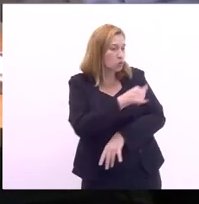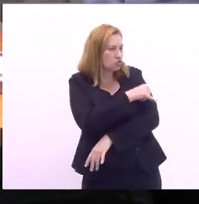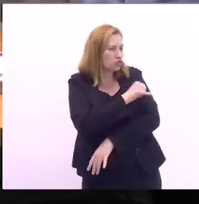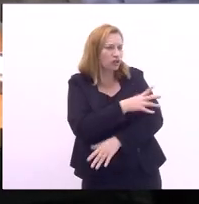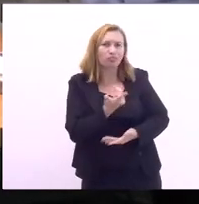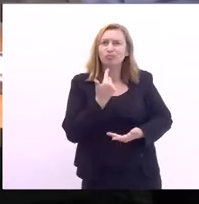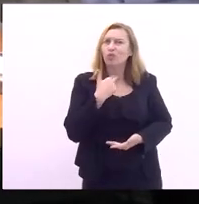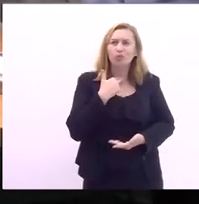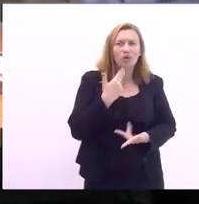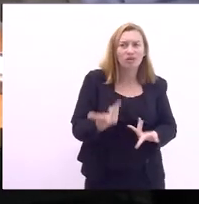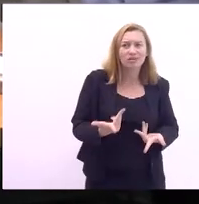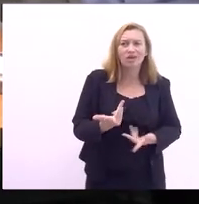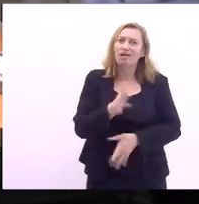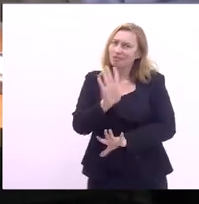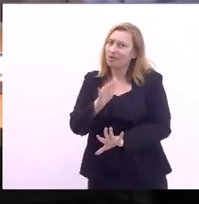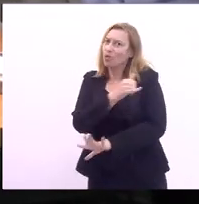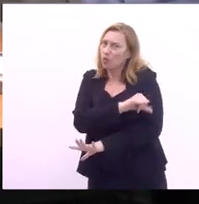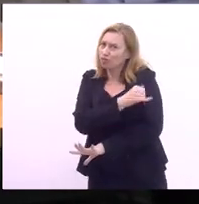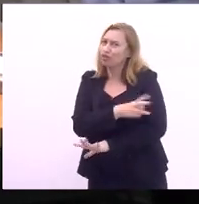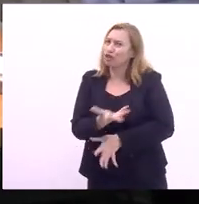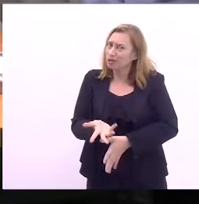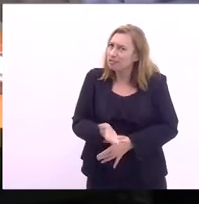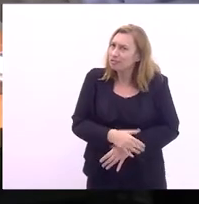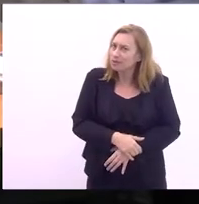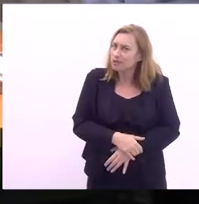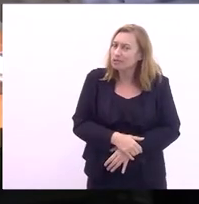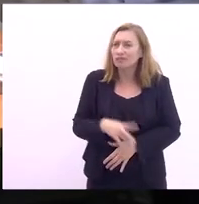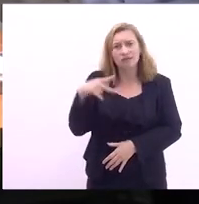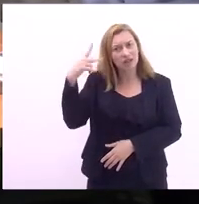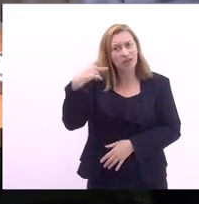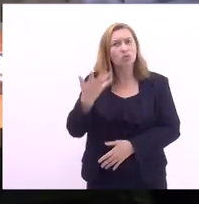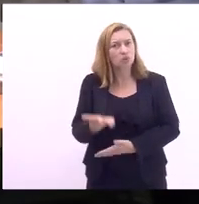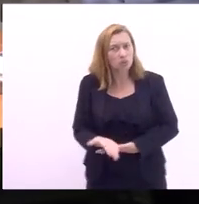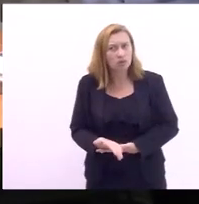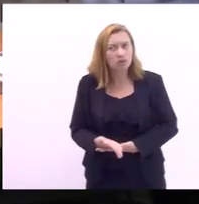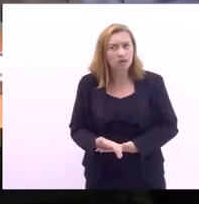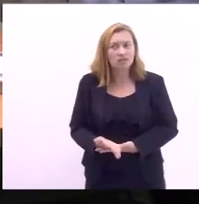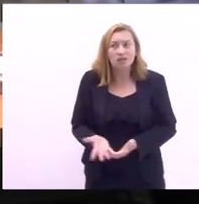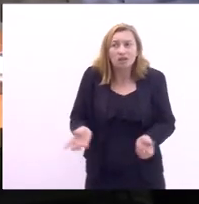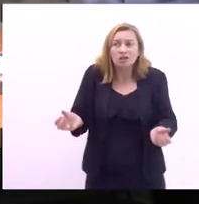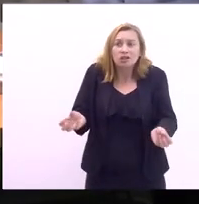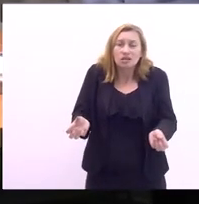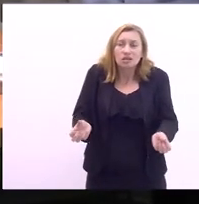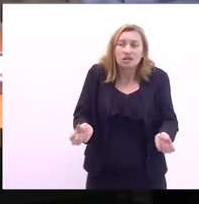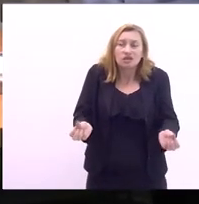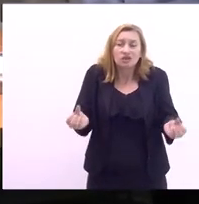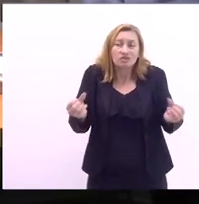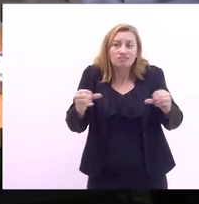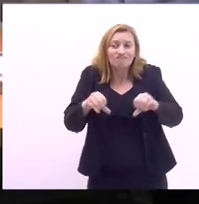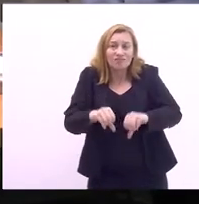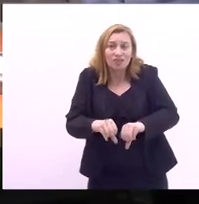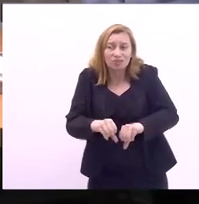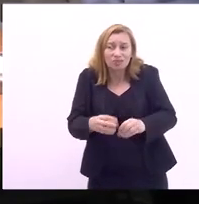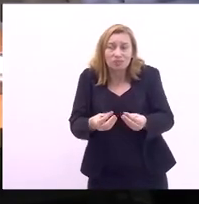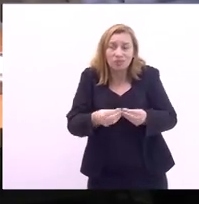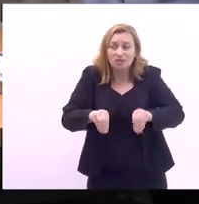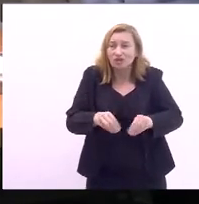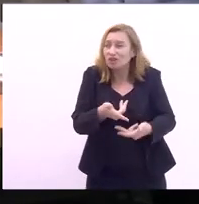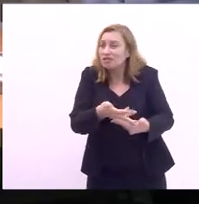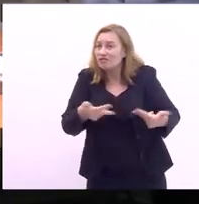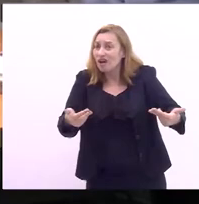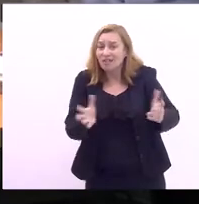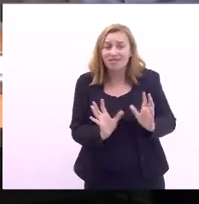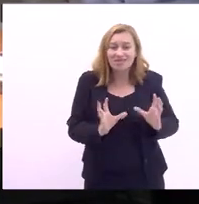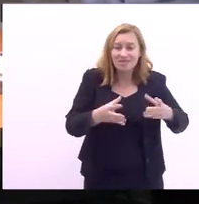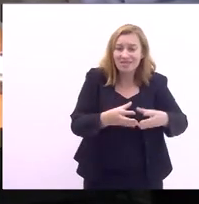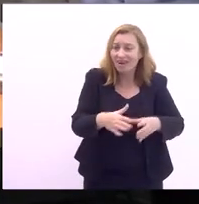pode. Aliás, o Rio de Janeiro, vereador Binho, vem sendo penalizado em relação a diversos